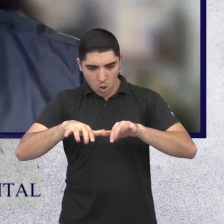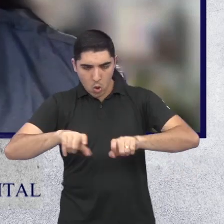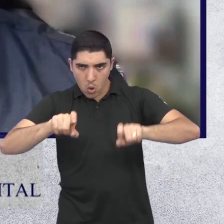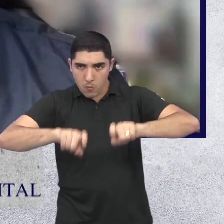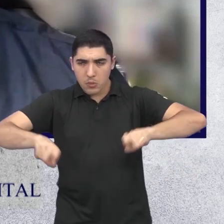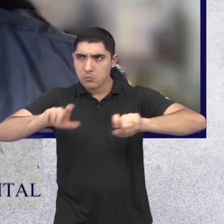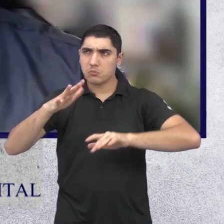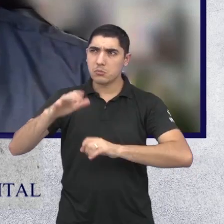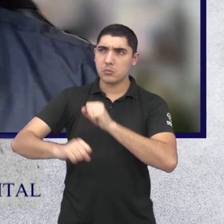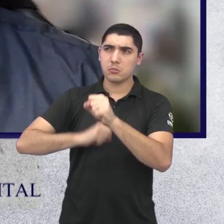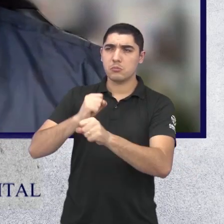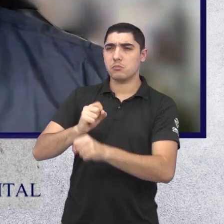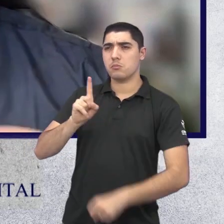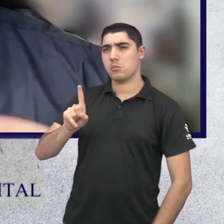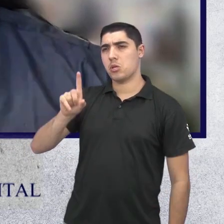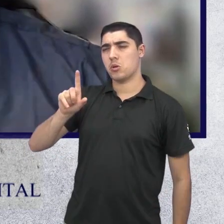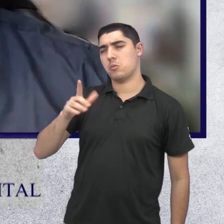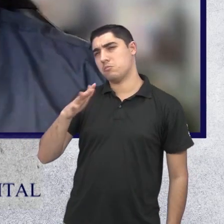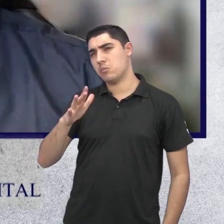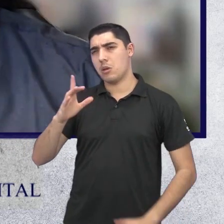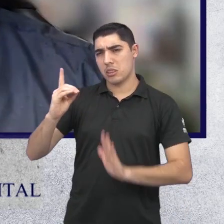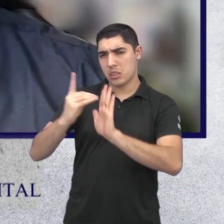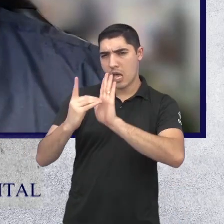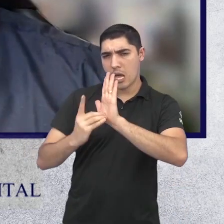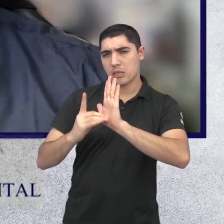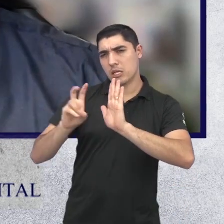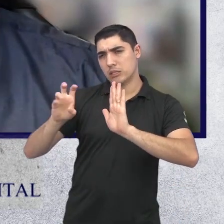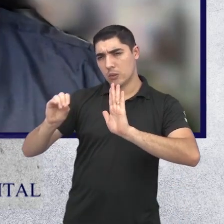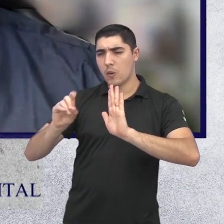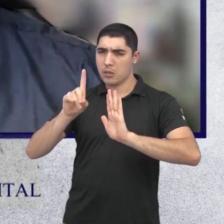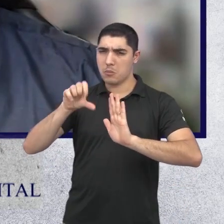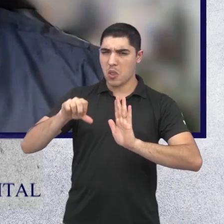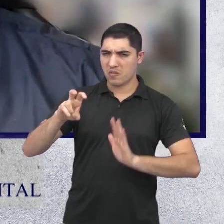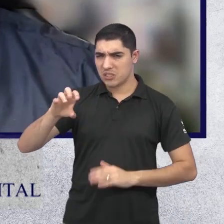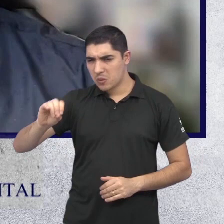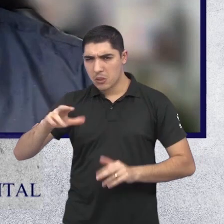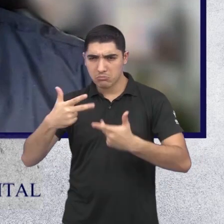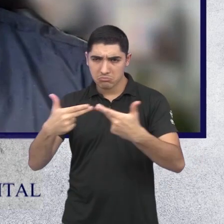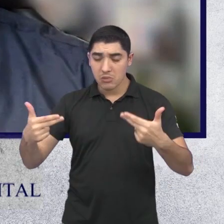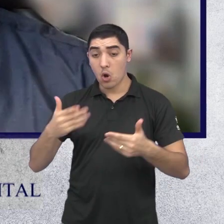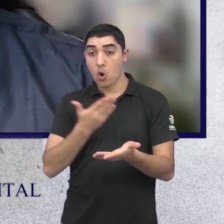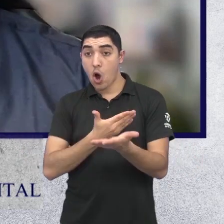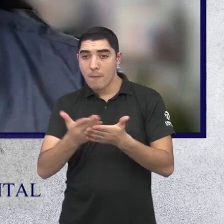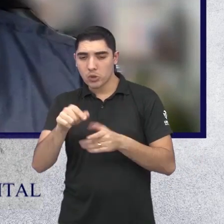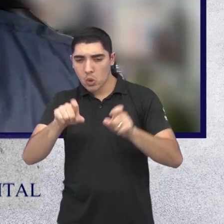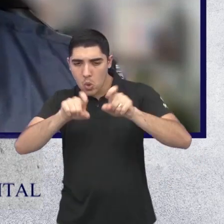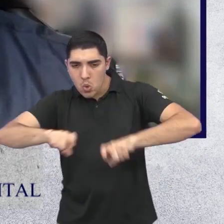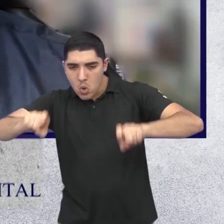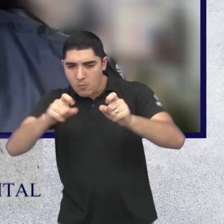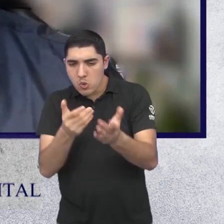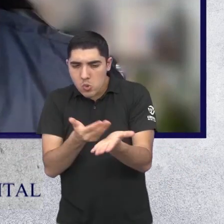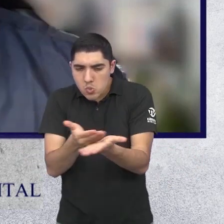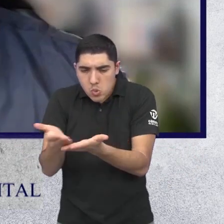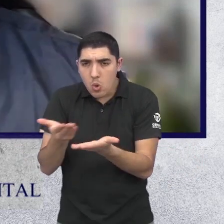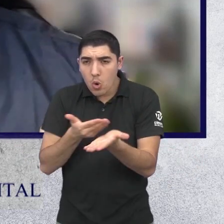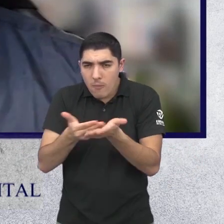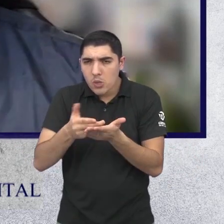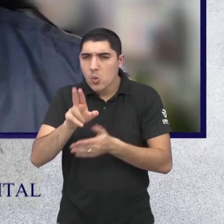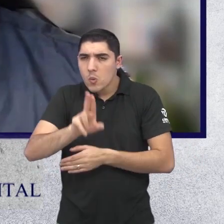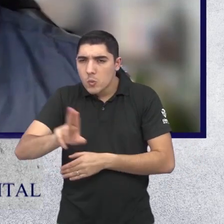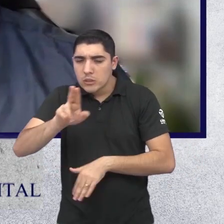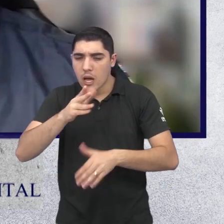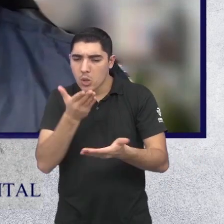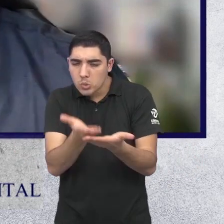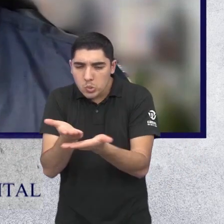década de 1950, então, quando os computadores começaram a ser estudados e trabalhados nas universidades. Então,